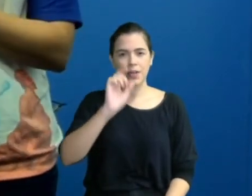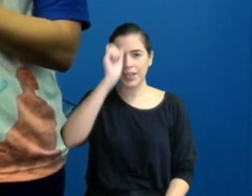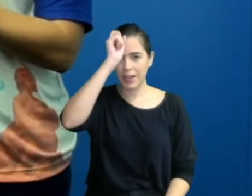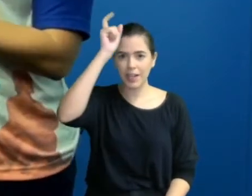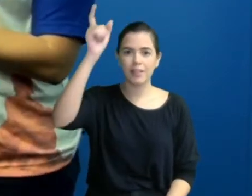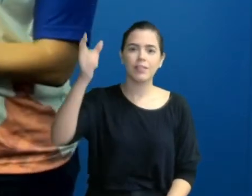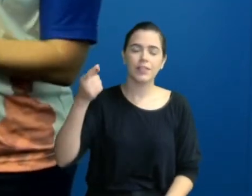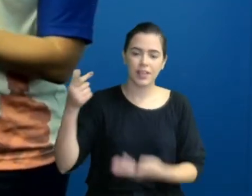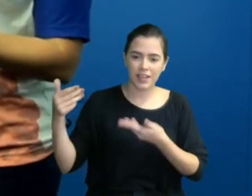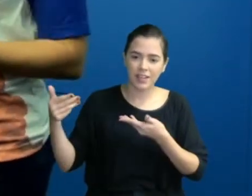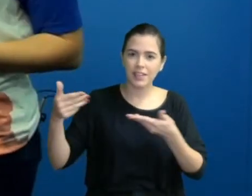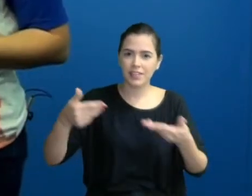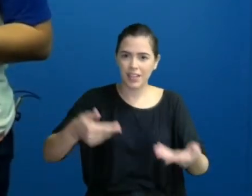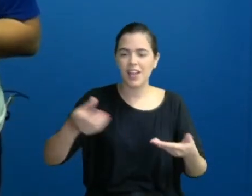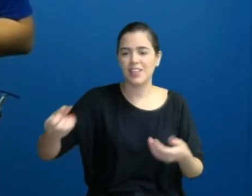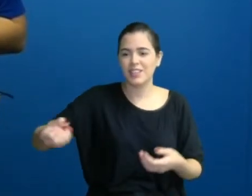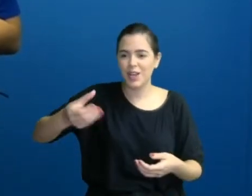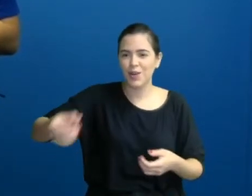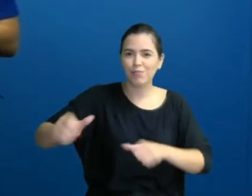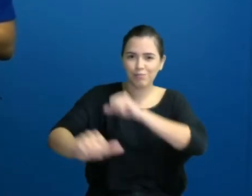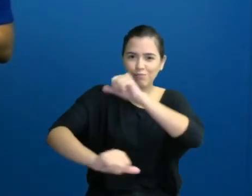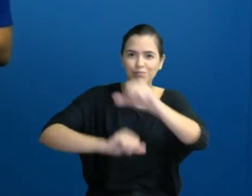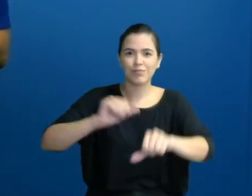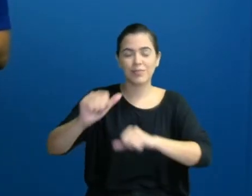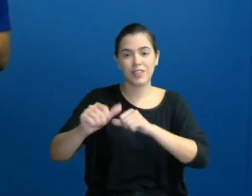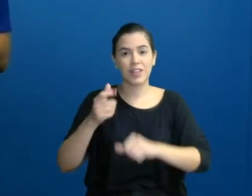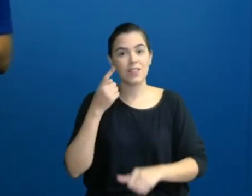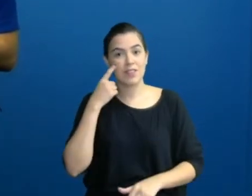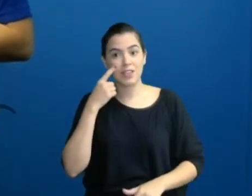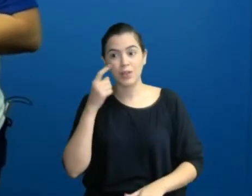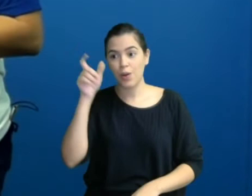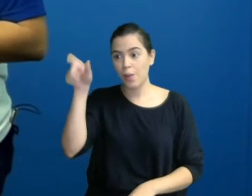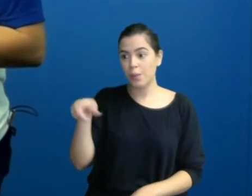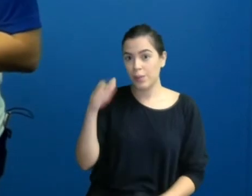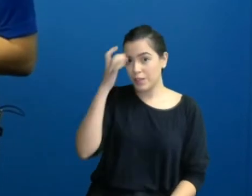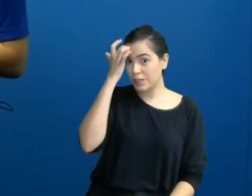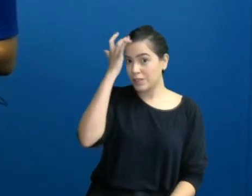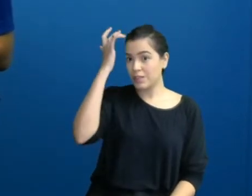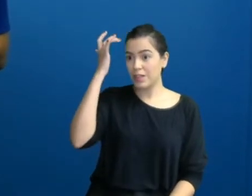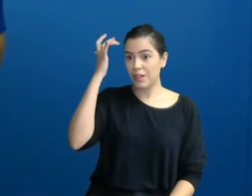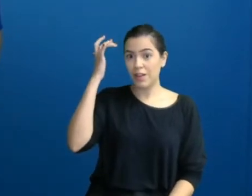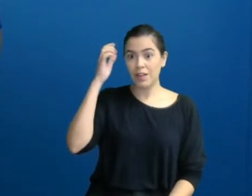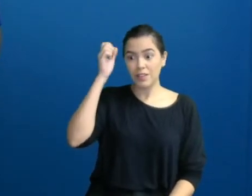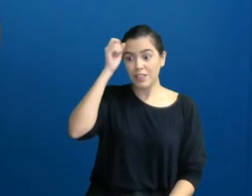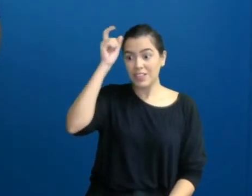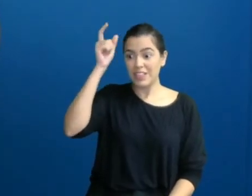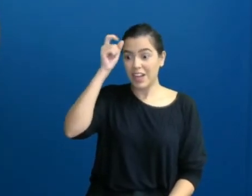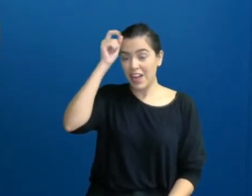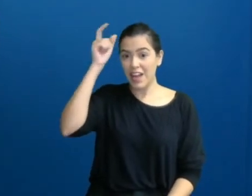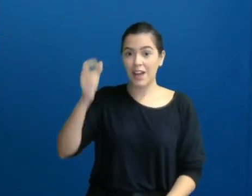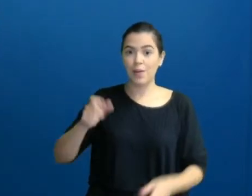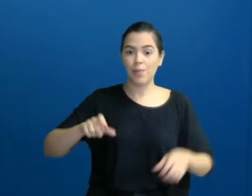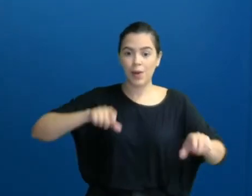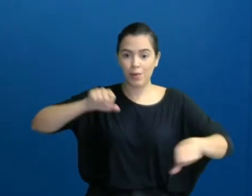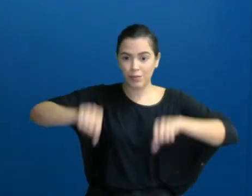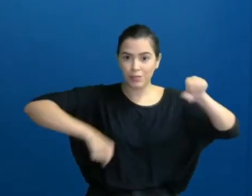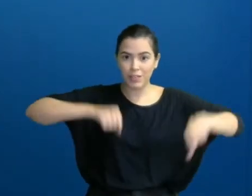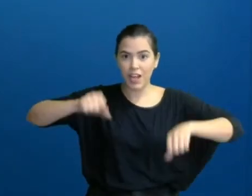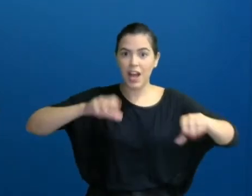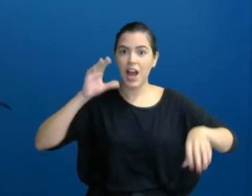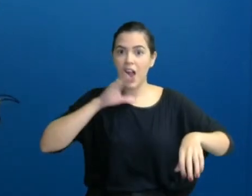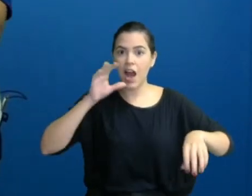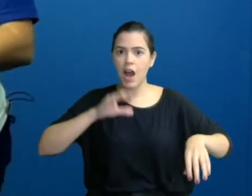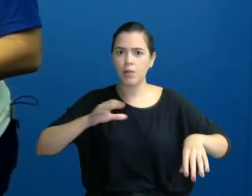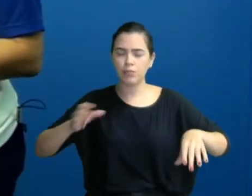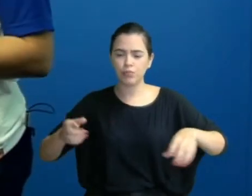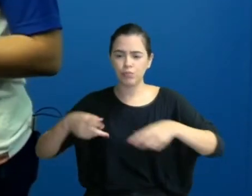o que traz essas modernizações, tá certo? Olha, a pessoa teve uma ideia de colocar um motor ali para o triciclo andar mais rápido e acabou